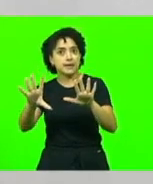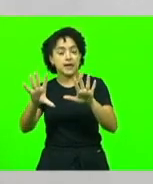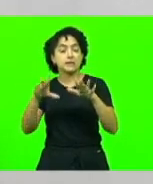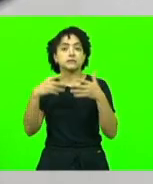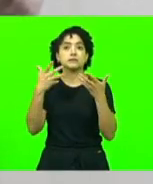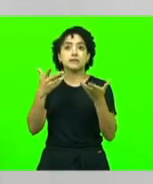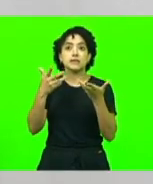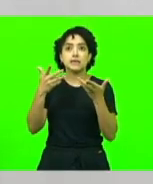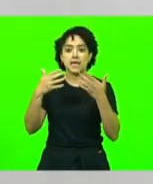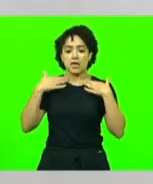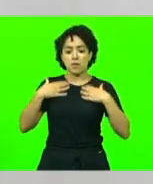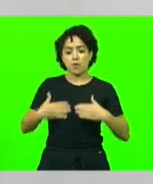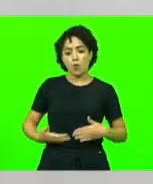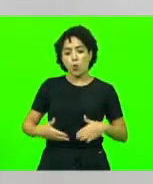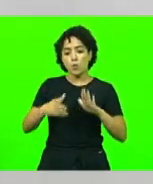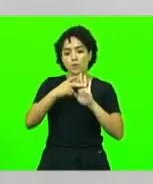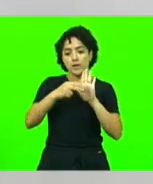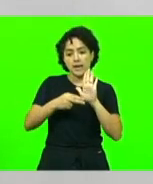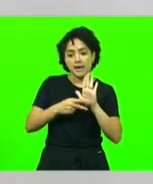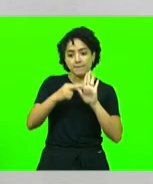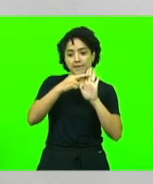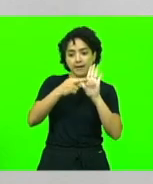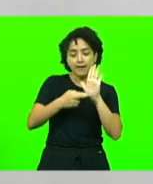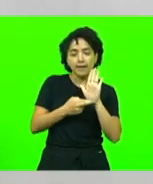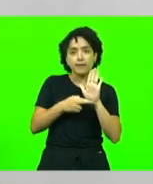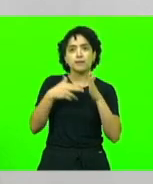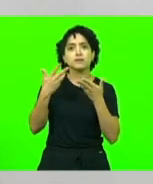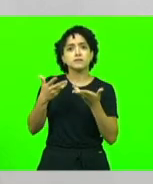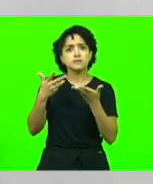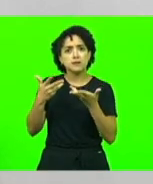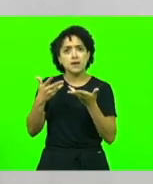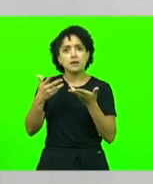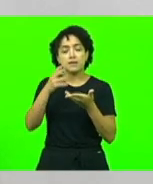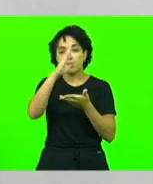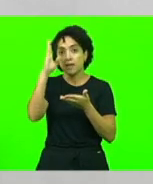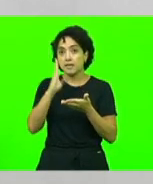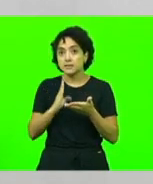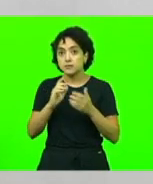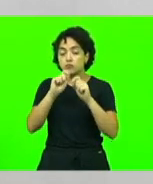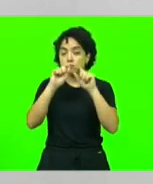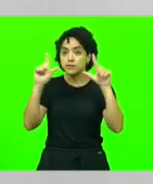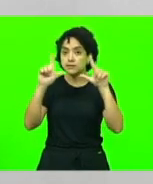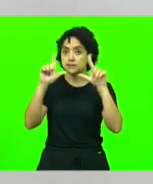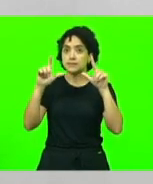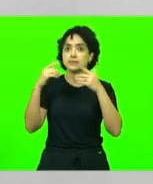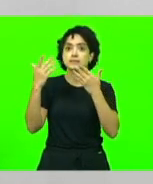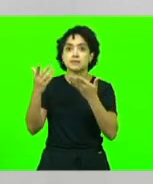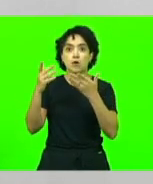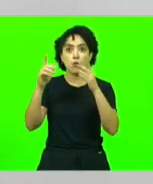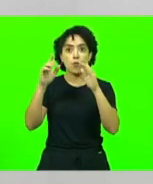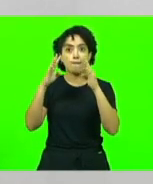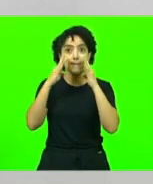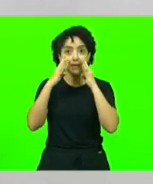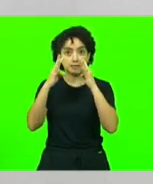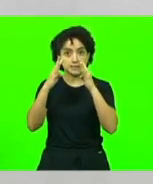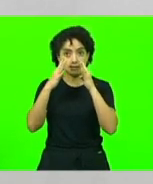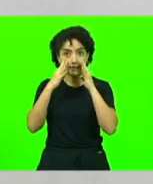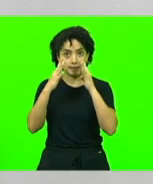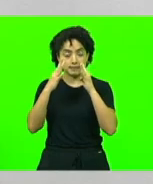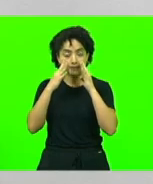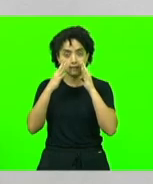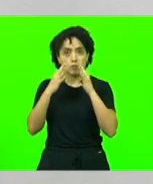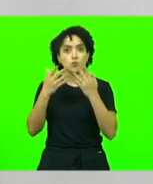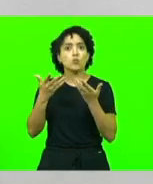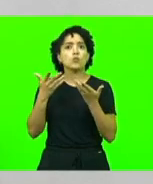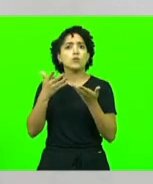querem o meu corpo, minha regra, estão querendo fazer. Brasil, presta atenção, Brasil, presta muita atenção. O que a esquerda